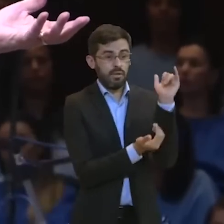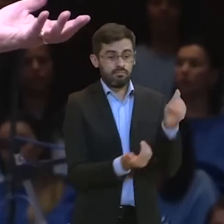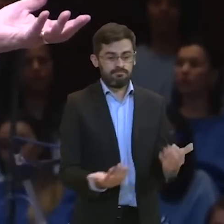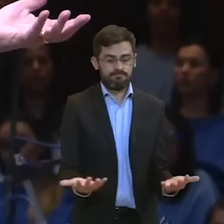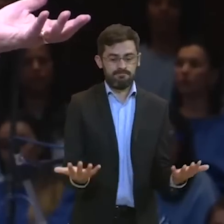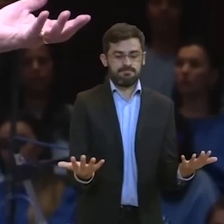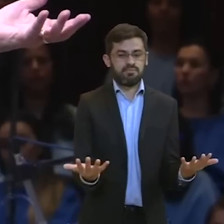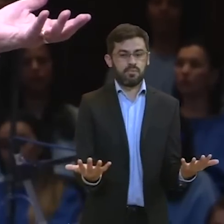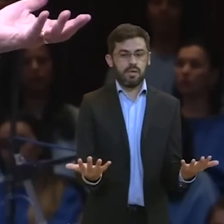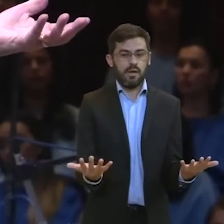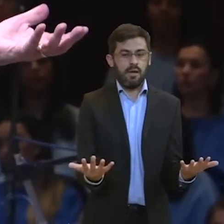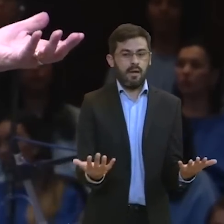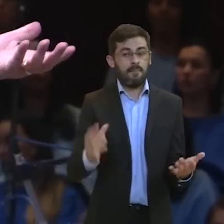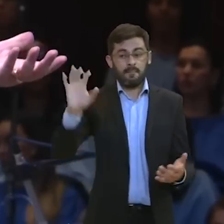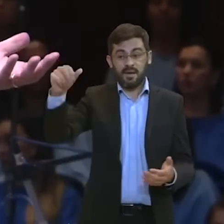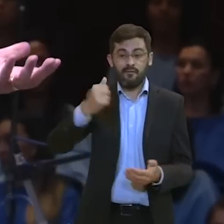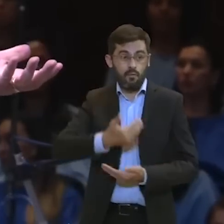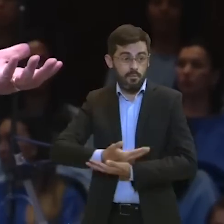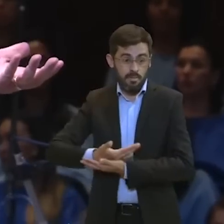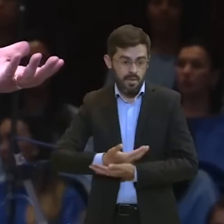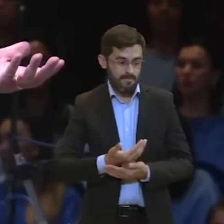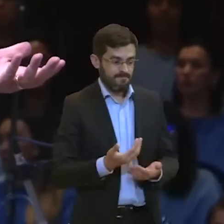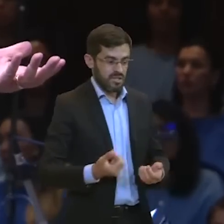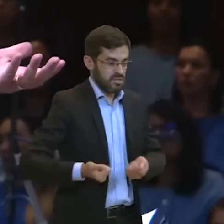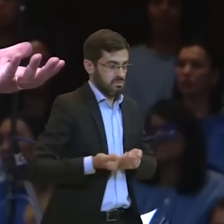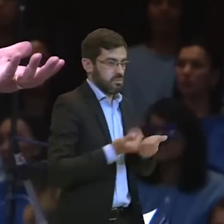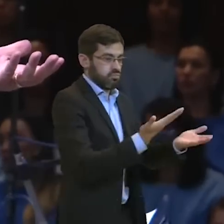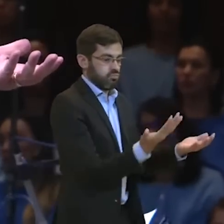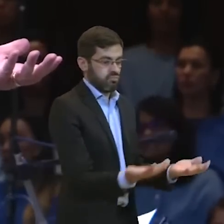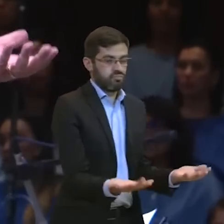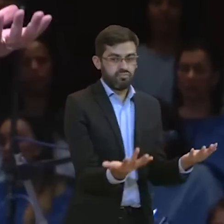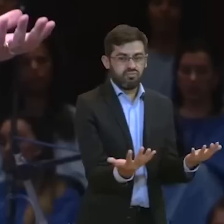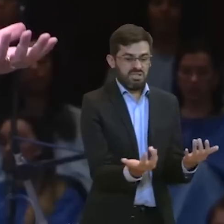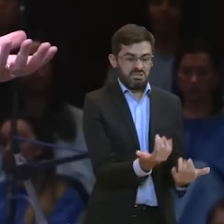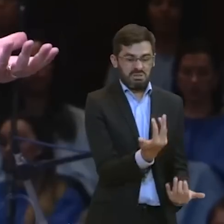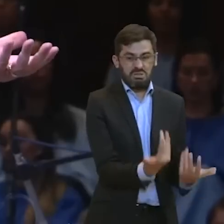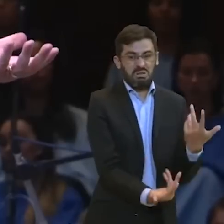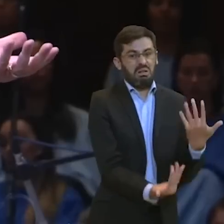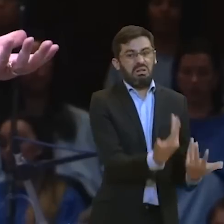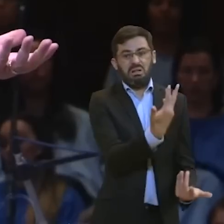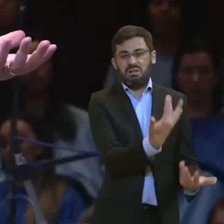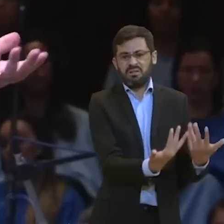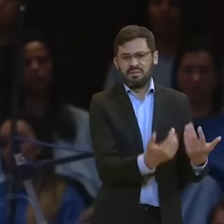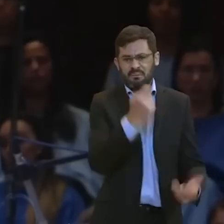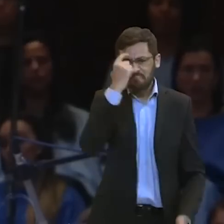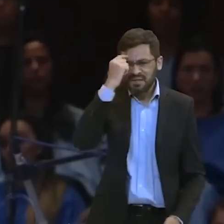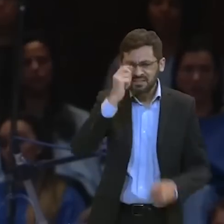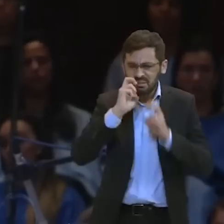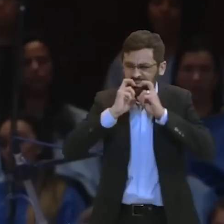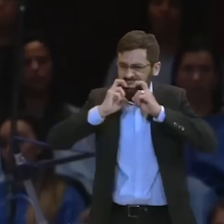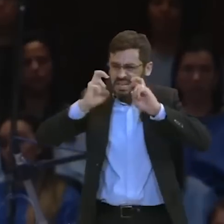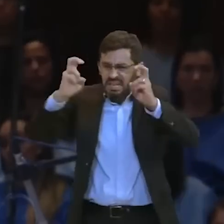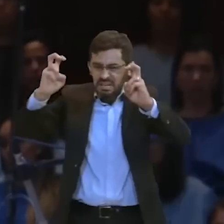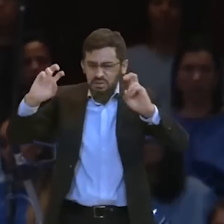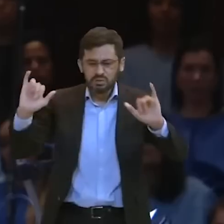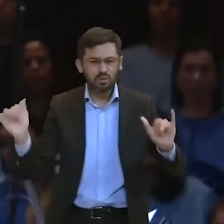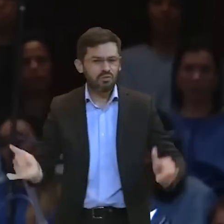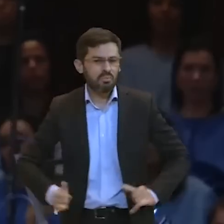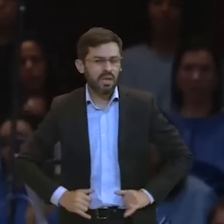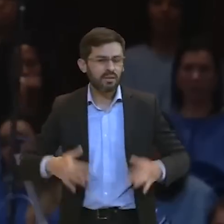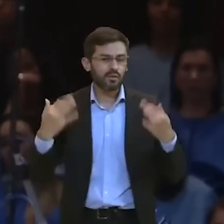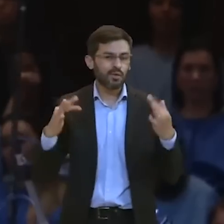Moloque. Você pode imaginar os gritos, a atrocidade. E esse